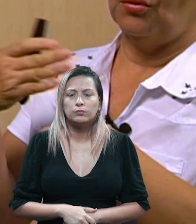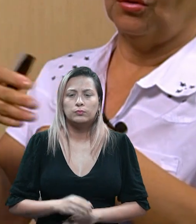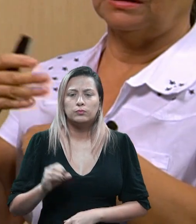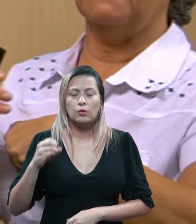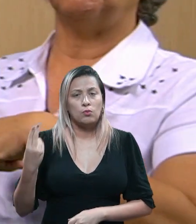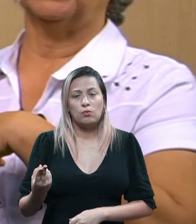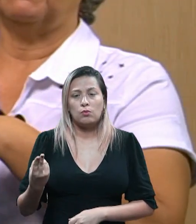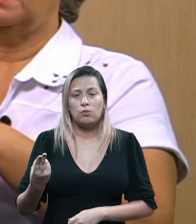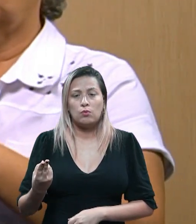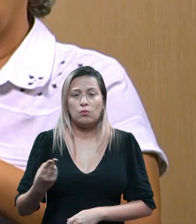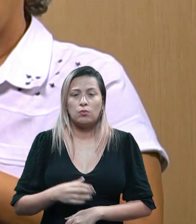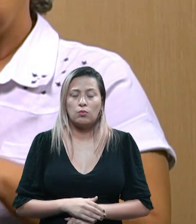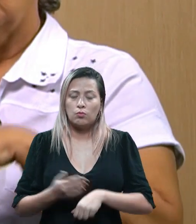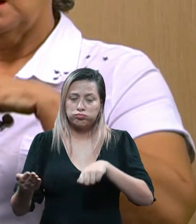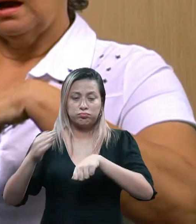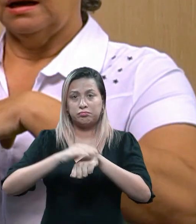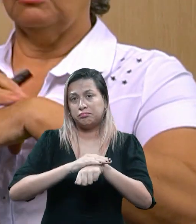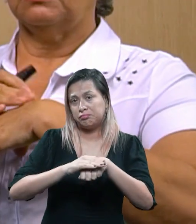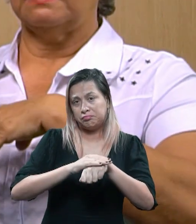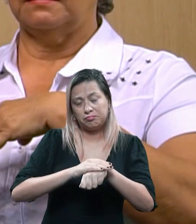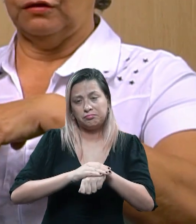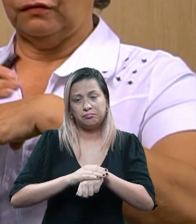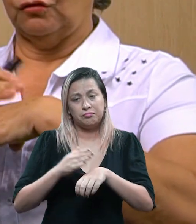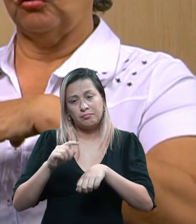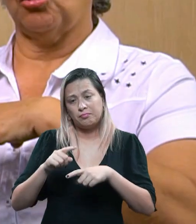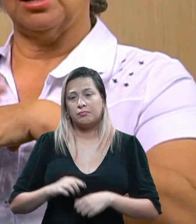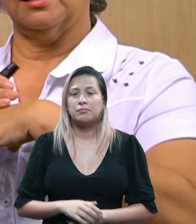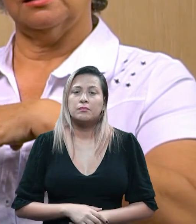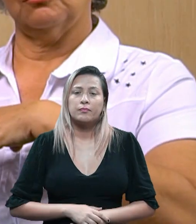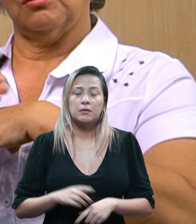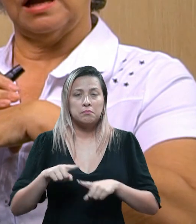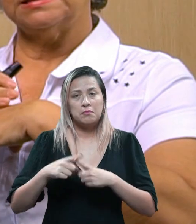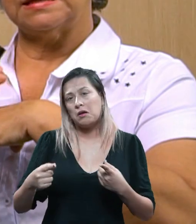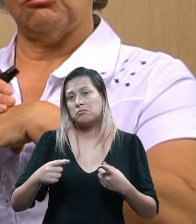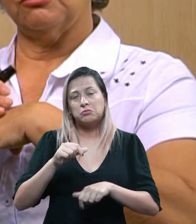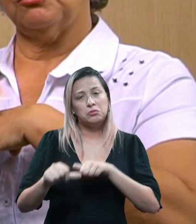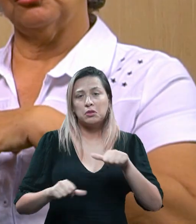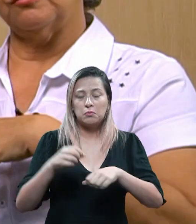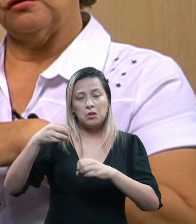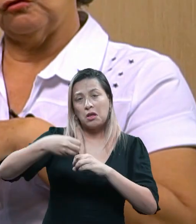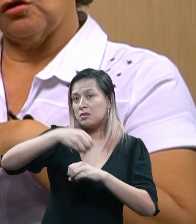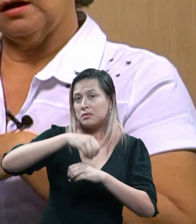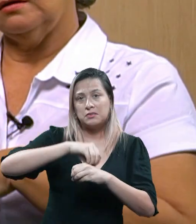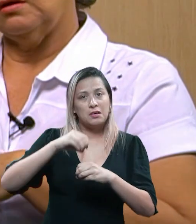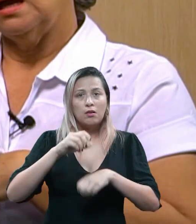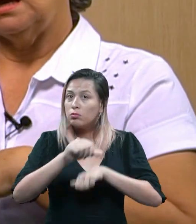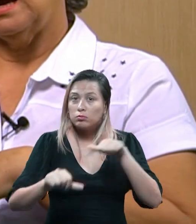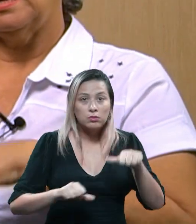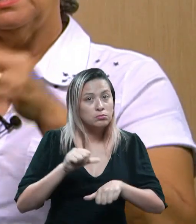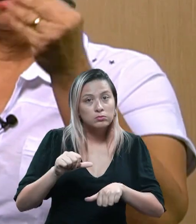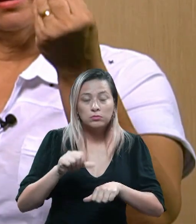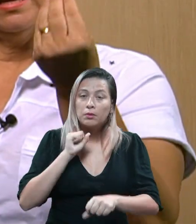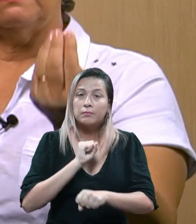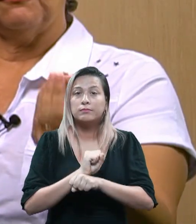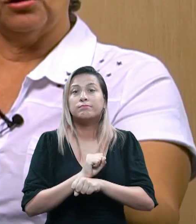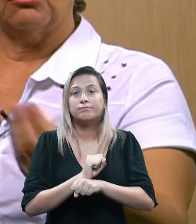ou por tamponamento. Não está se deslocando, as células não estão se deslocando, e